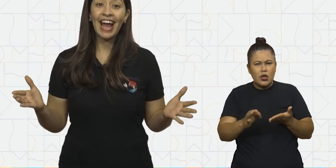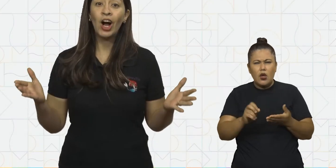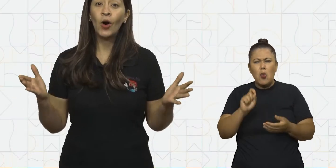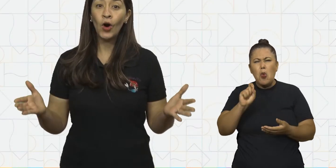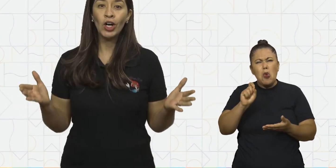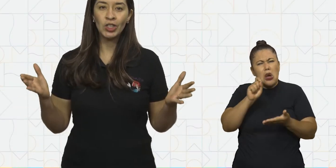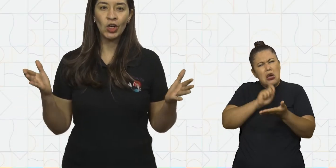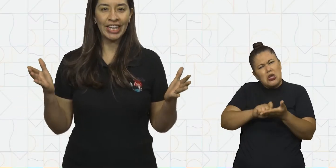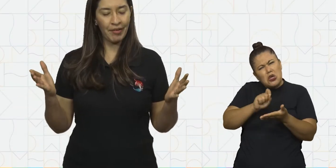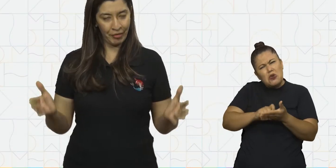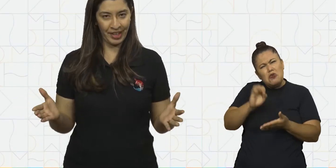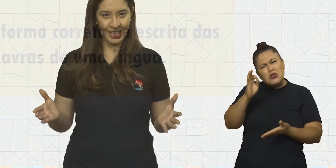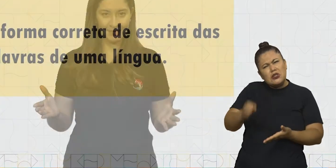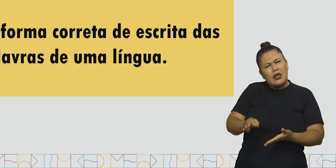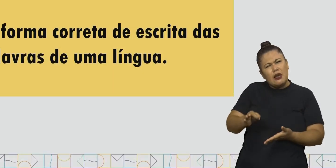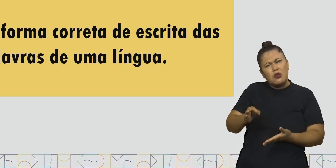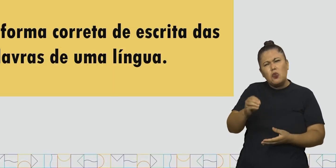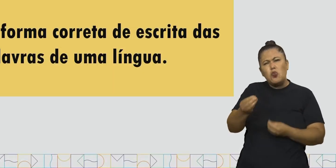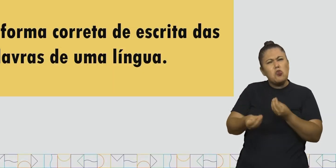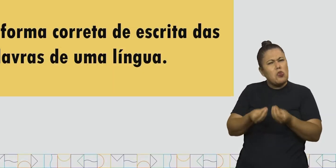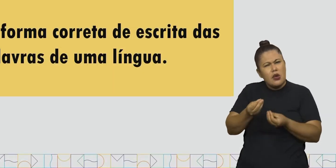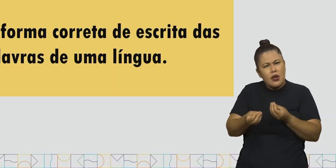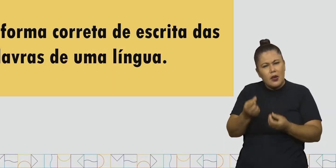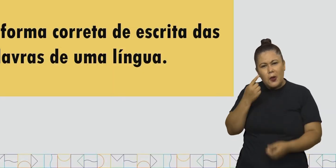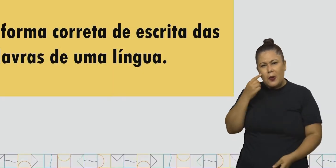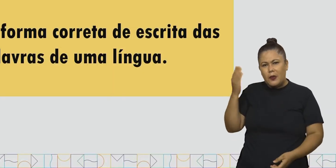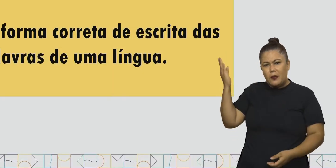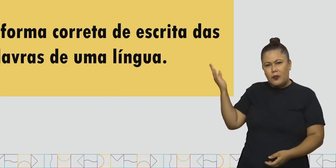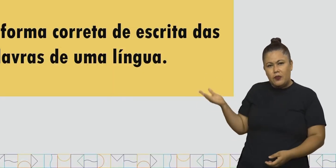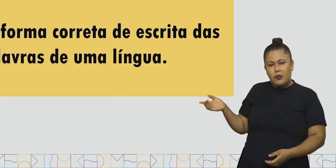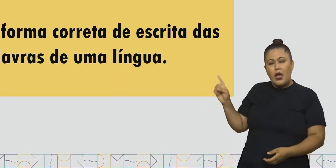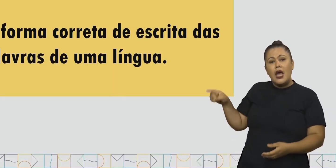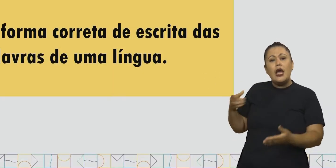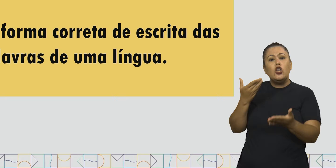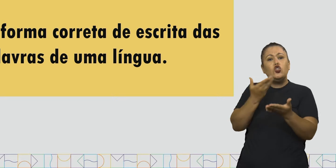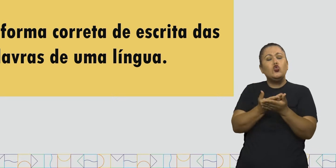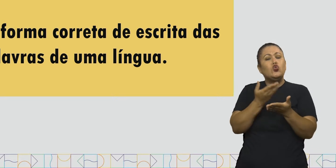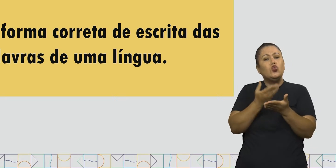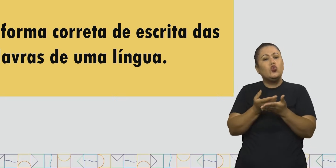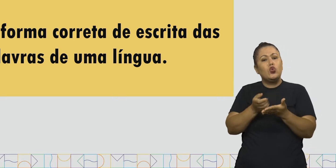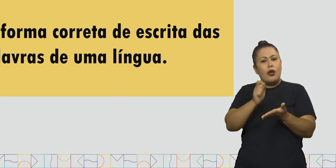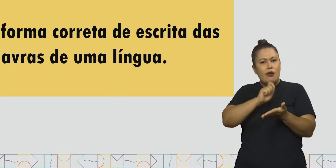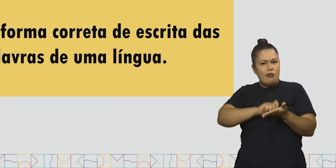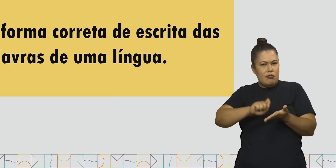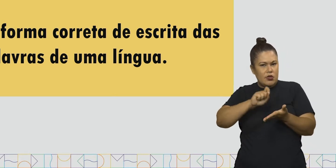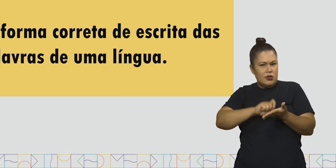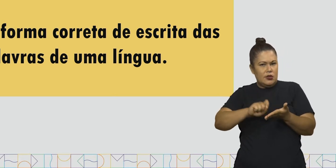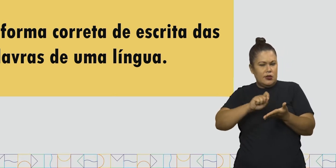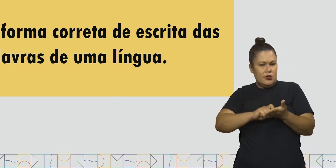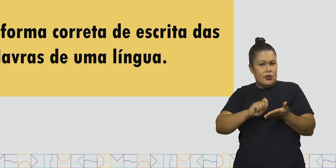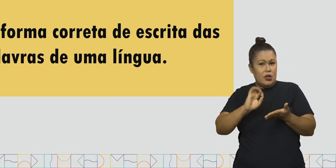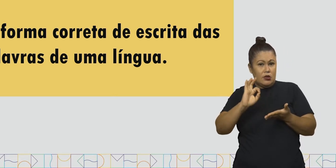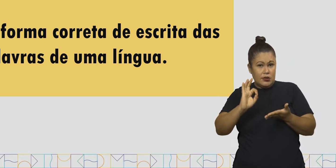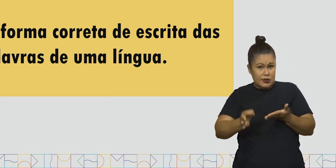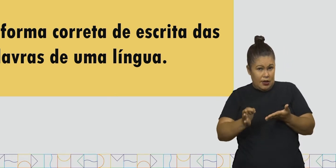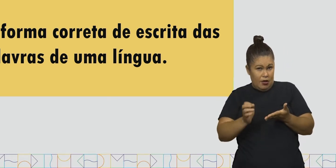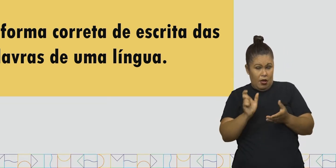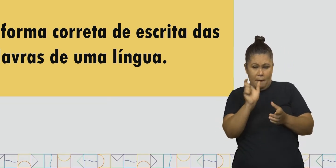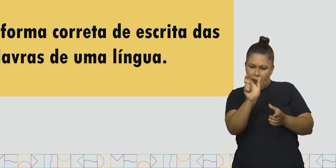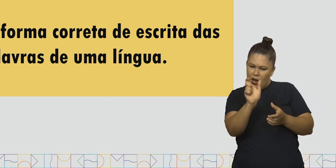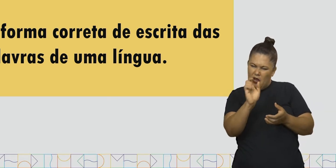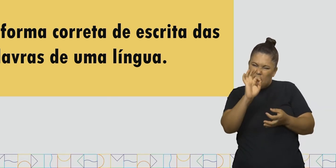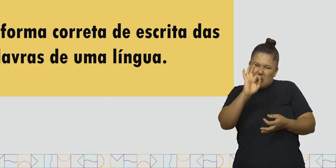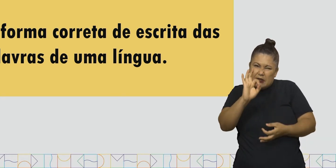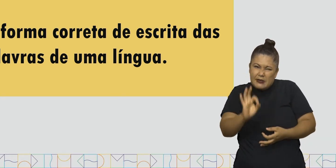que é ortografia? Ortografia é o estudo da escrita das palavras. você